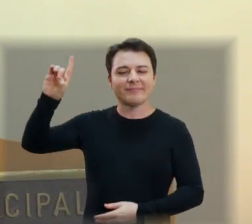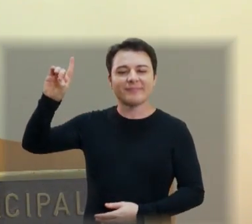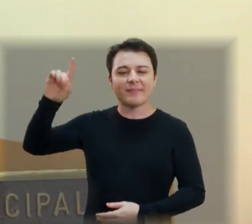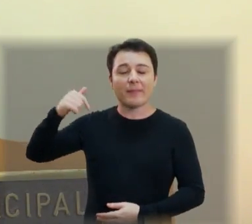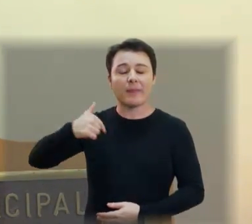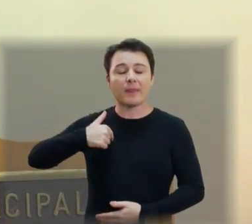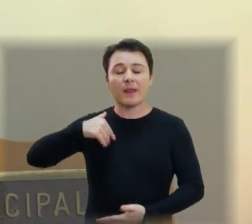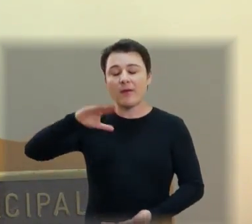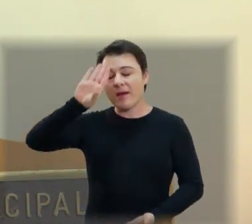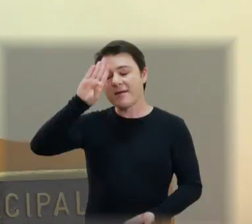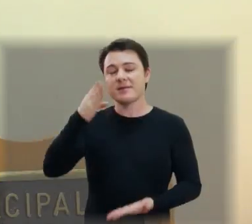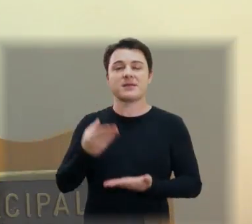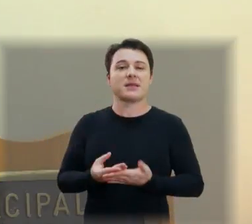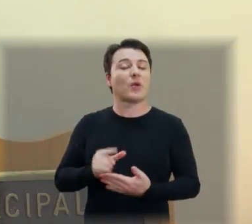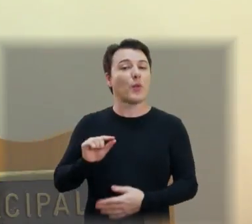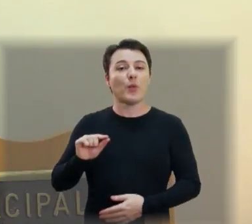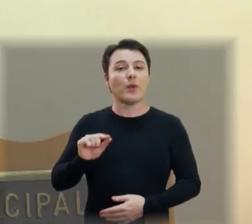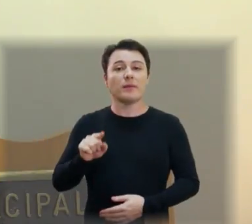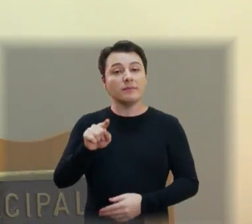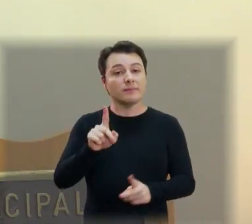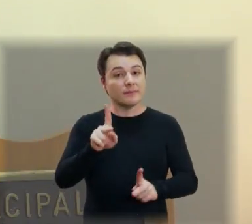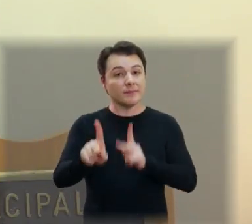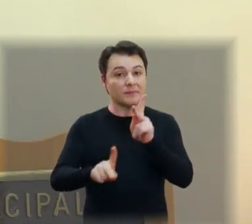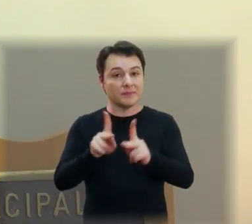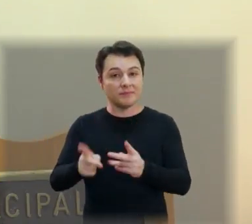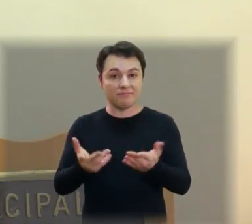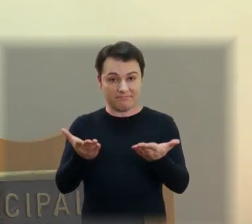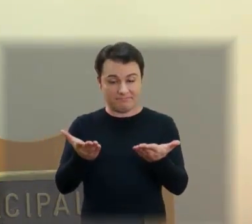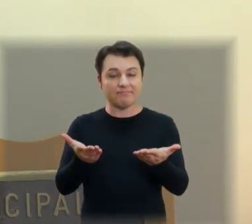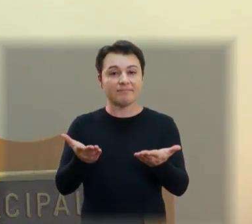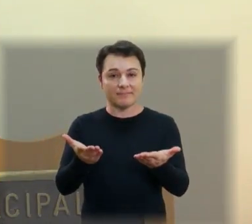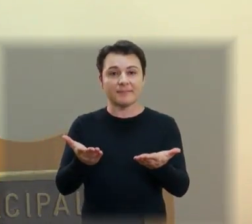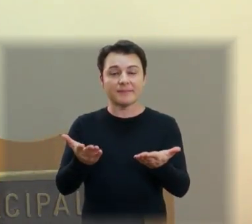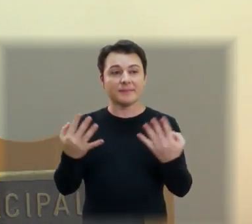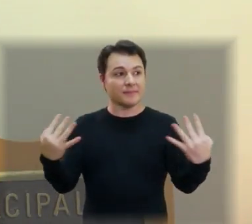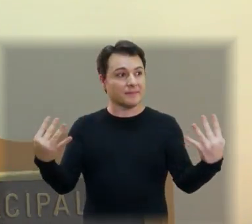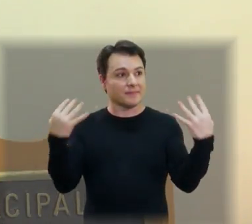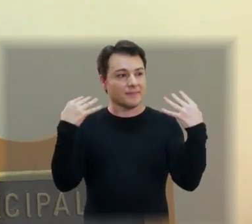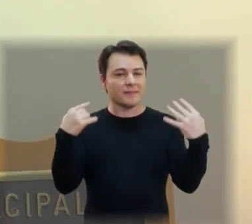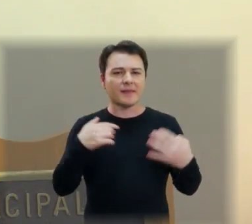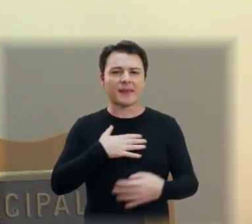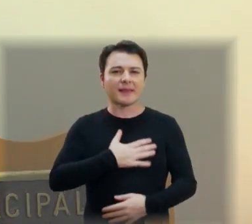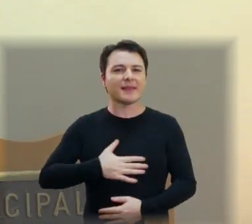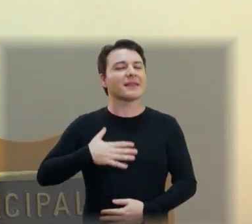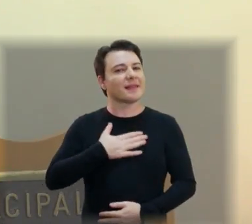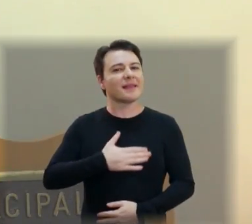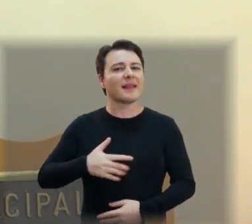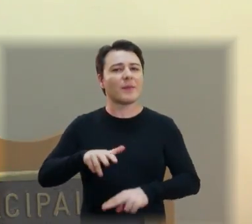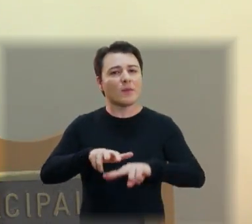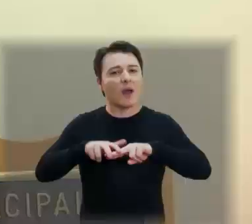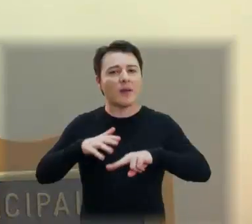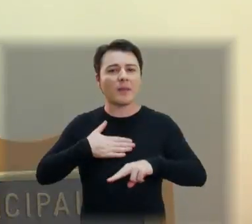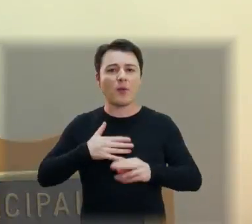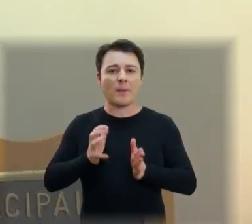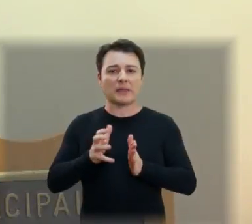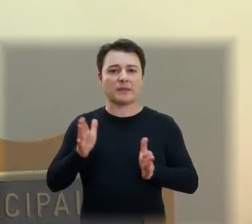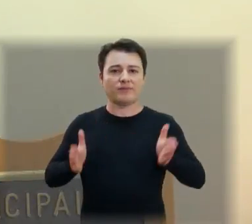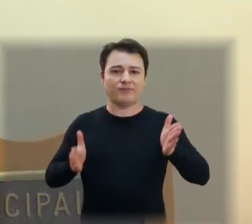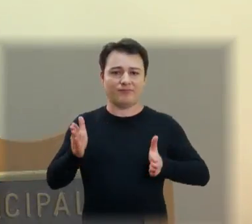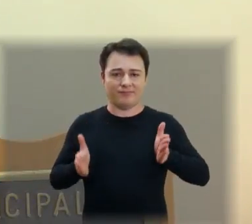creio que o povo lá fora está contente com o nosso mandato.